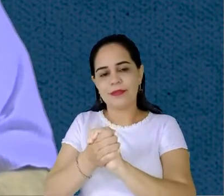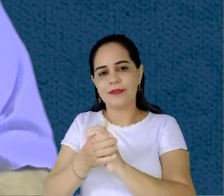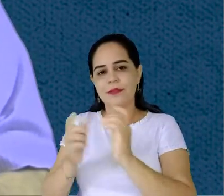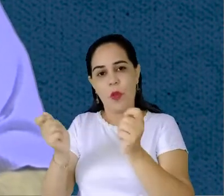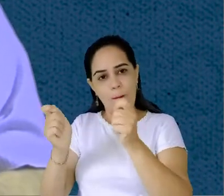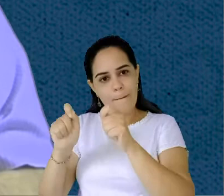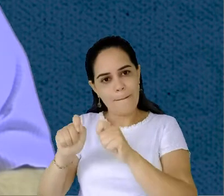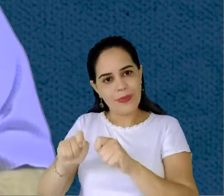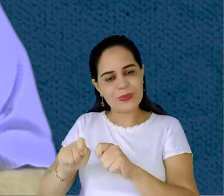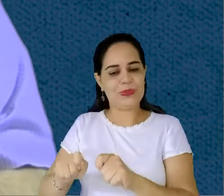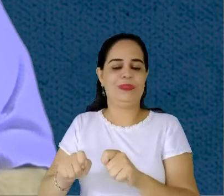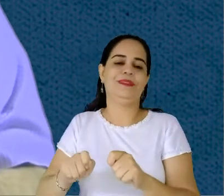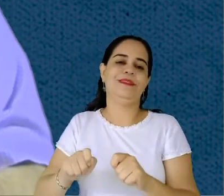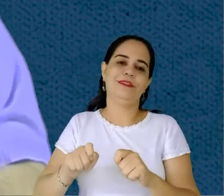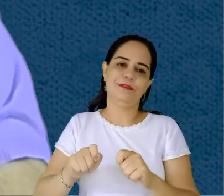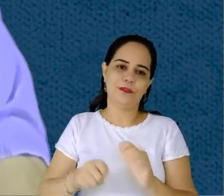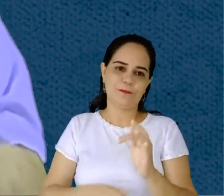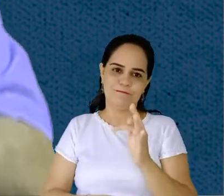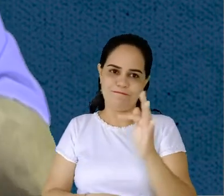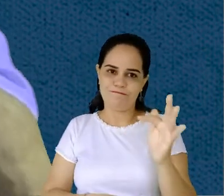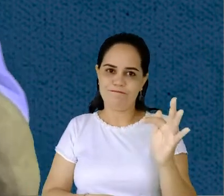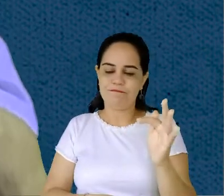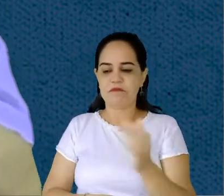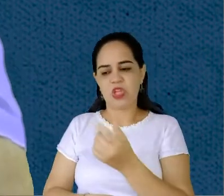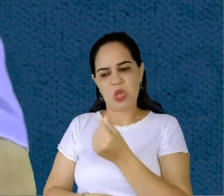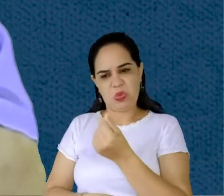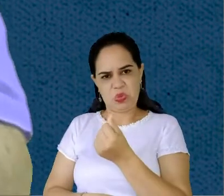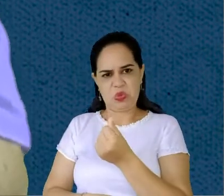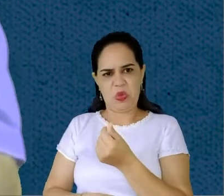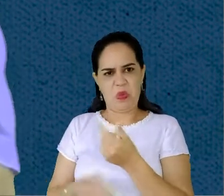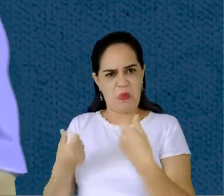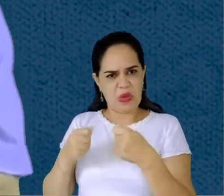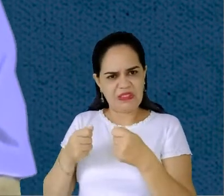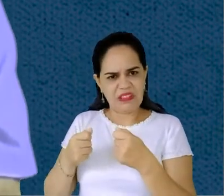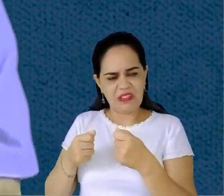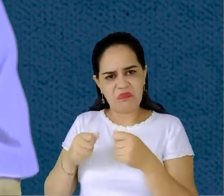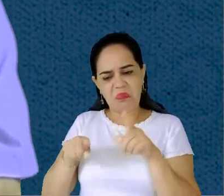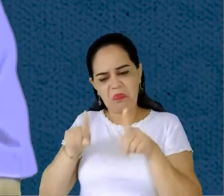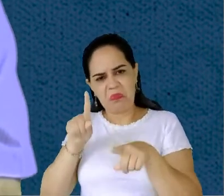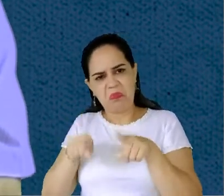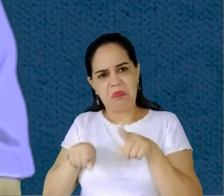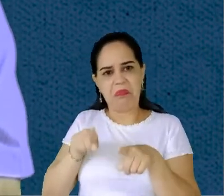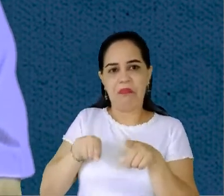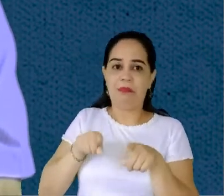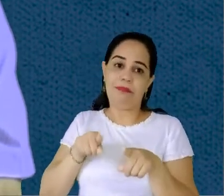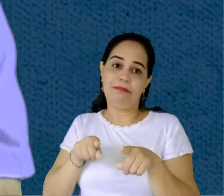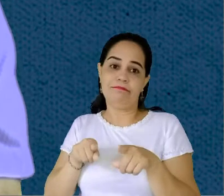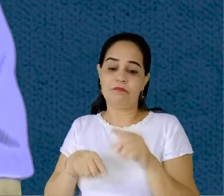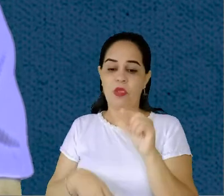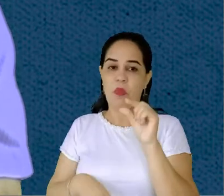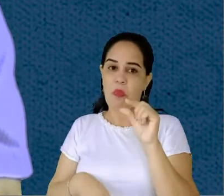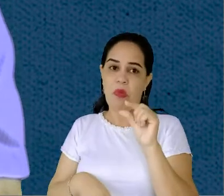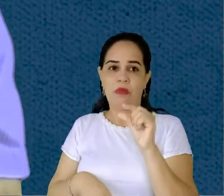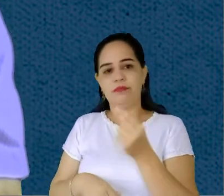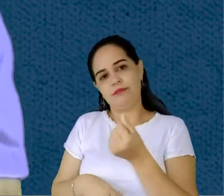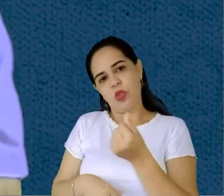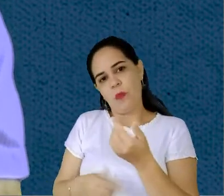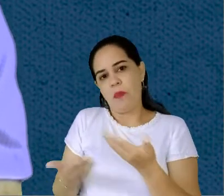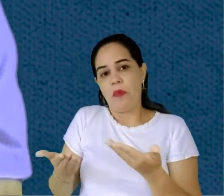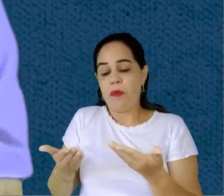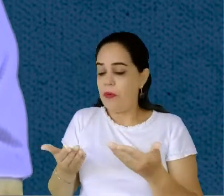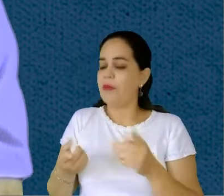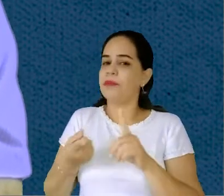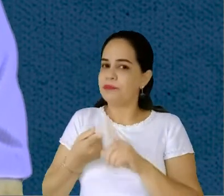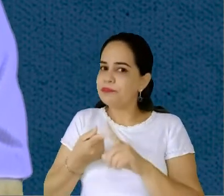isso. Alguém poderá, mas nós vamos gastar muito dinheiro. Bom, isso depende. Depende.